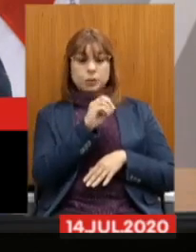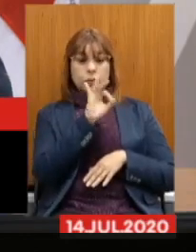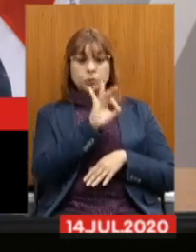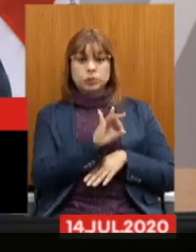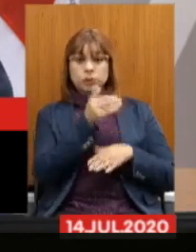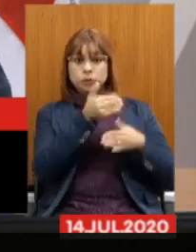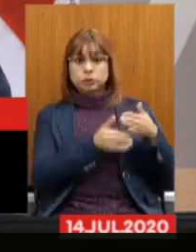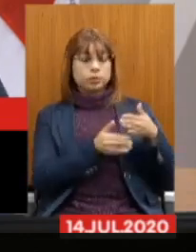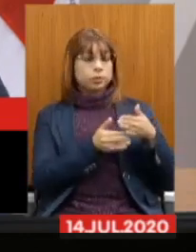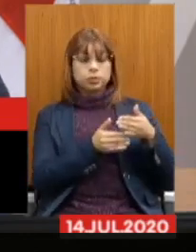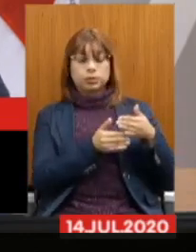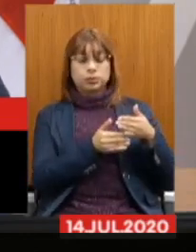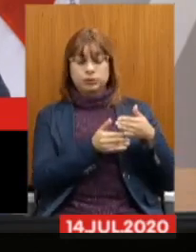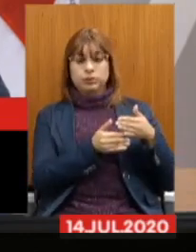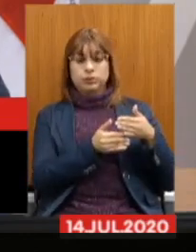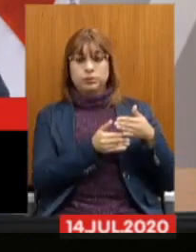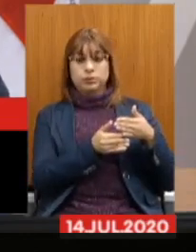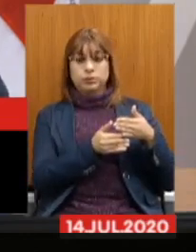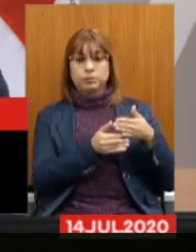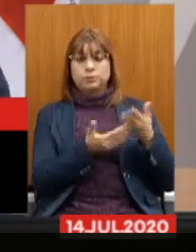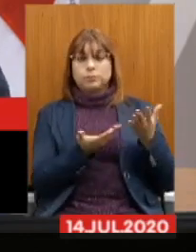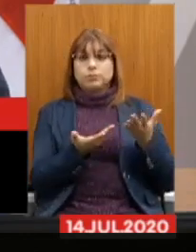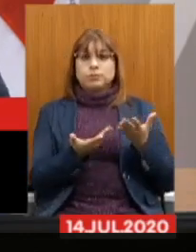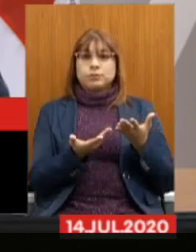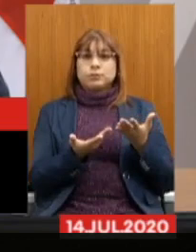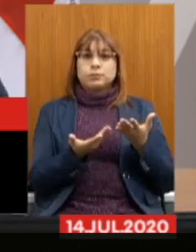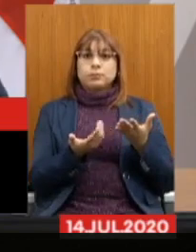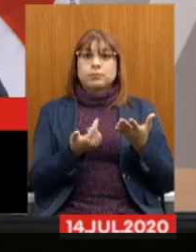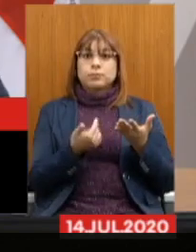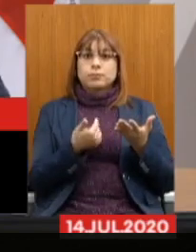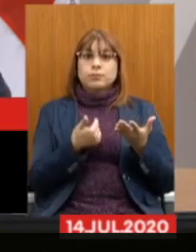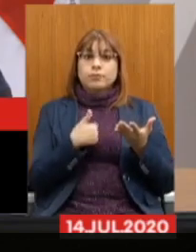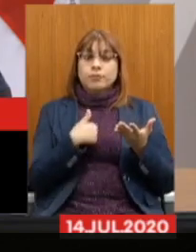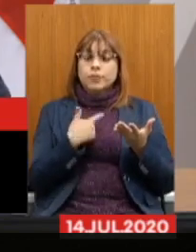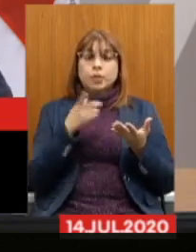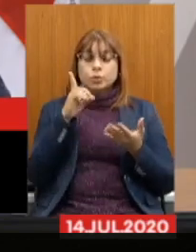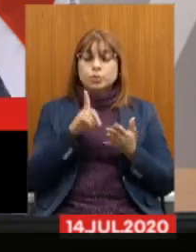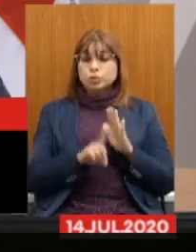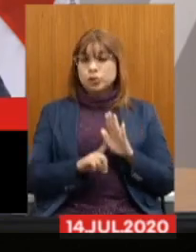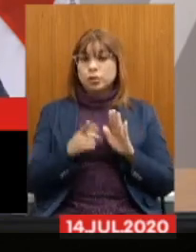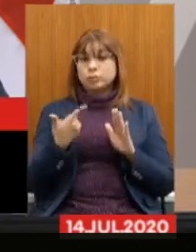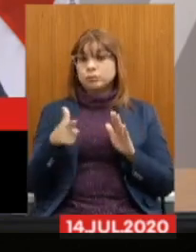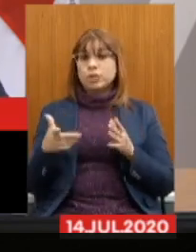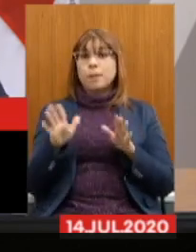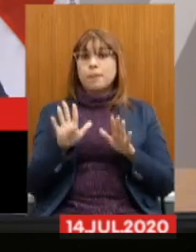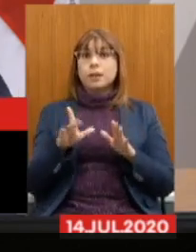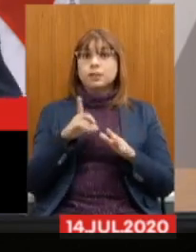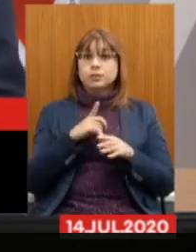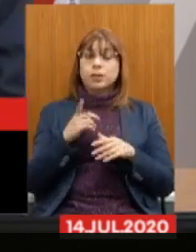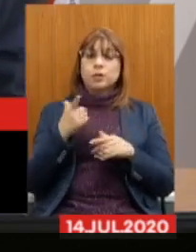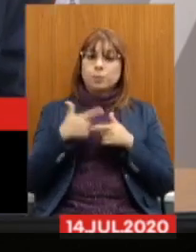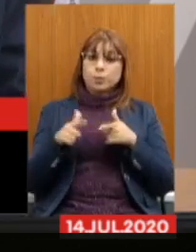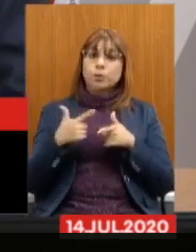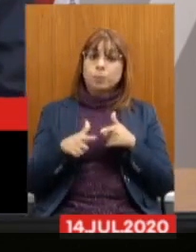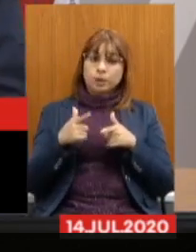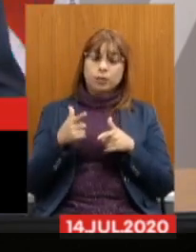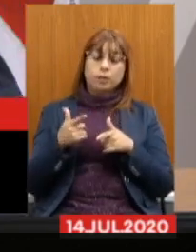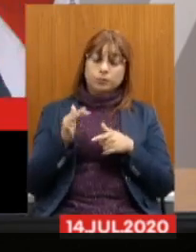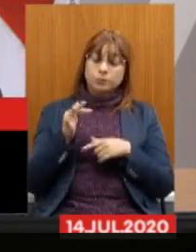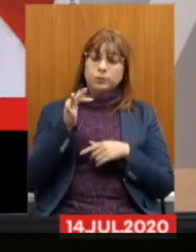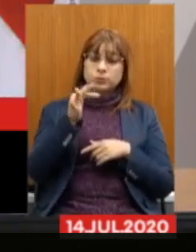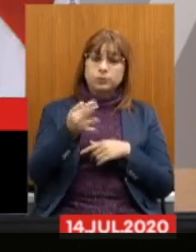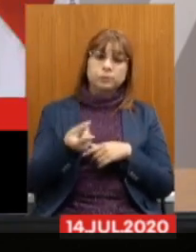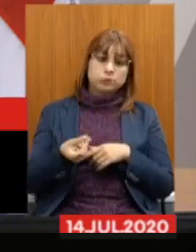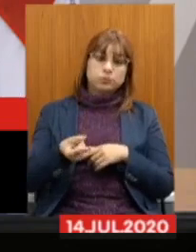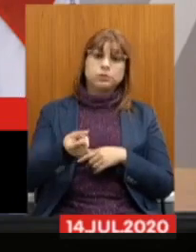eu não tenho outra opção, não tem direito adquirido, mas tem problema adquirido para sempre, sem solução.